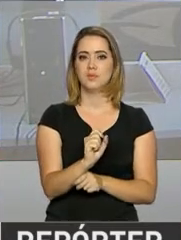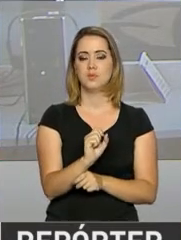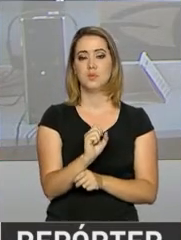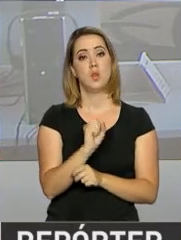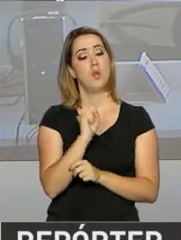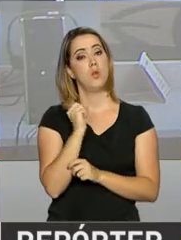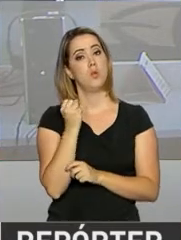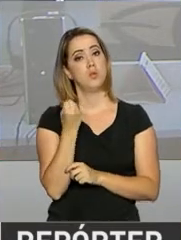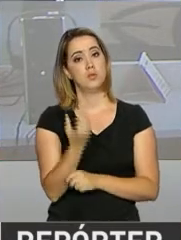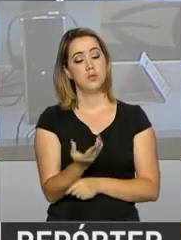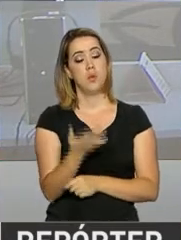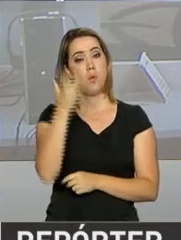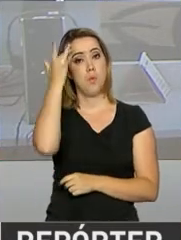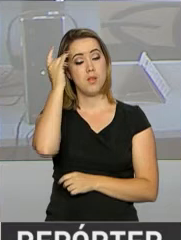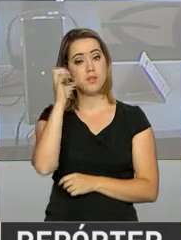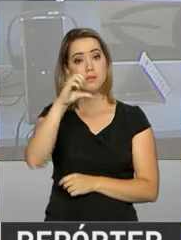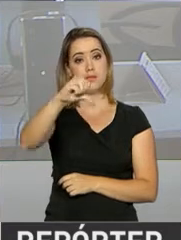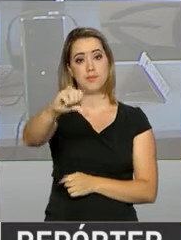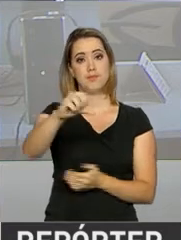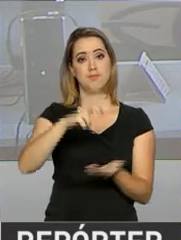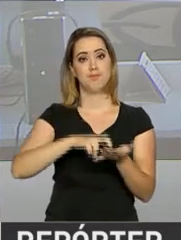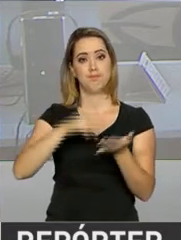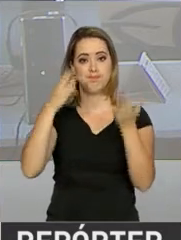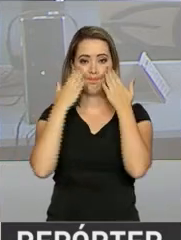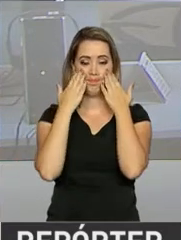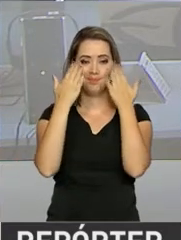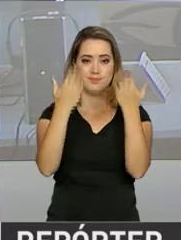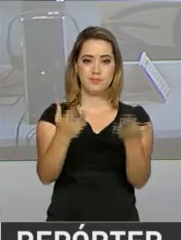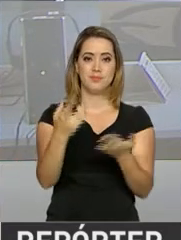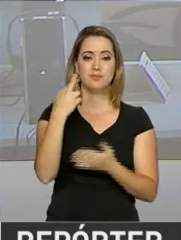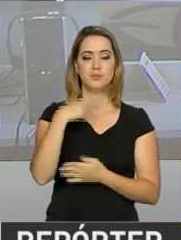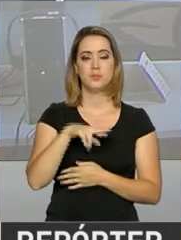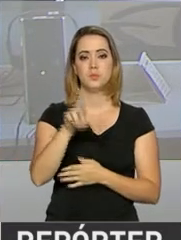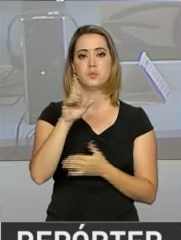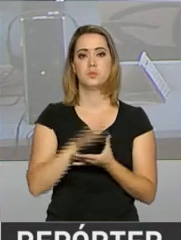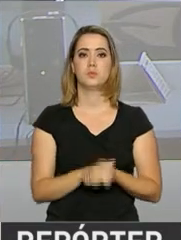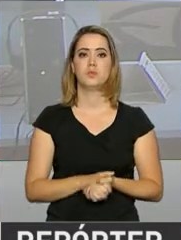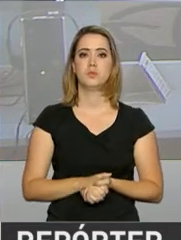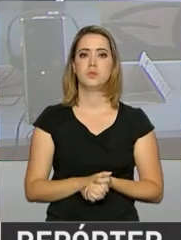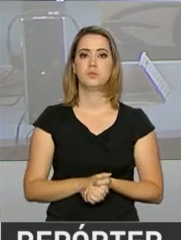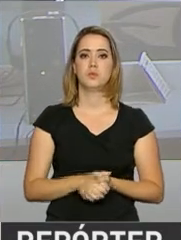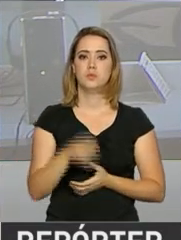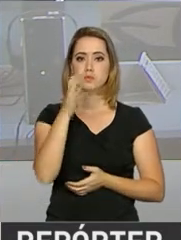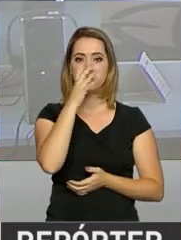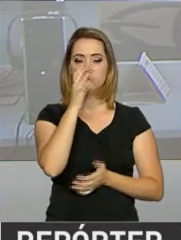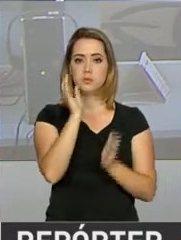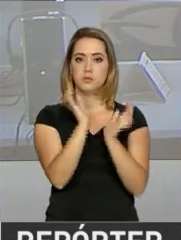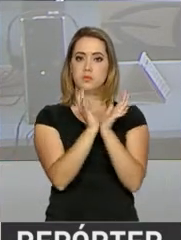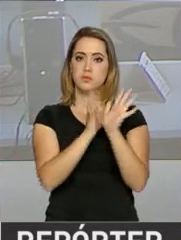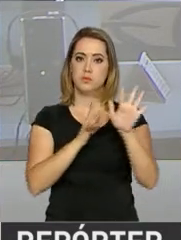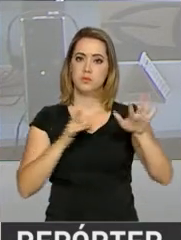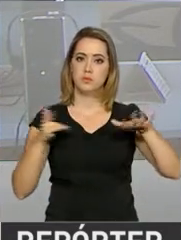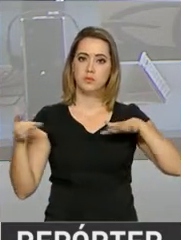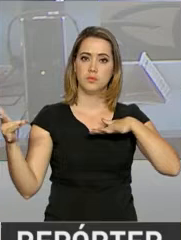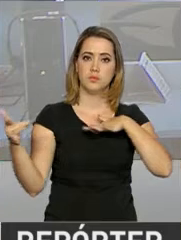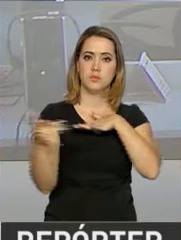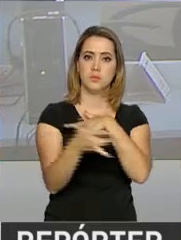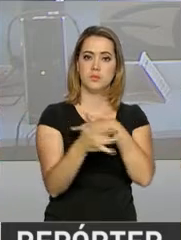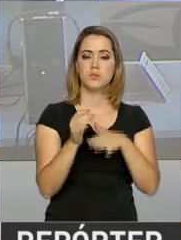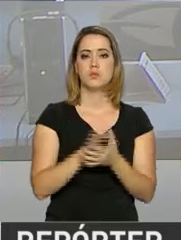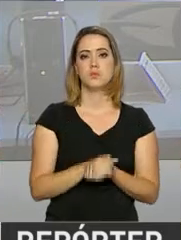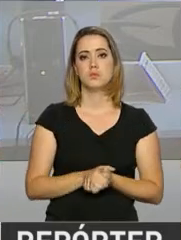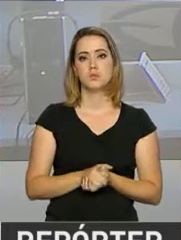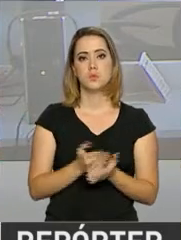informações ou amanhã às 9 da manhã na primeira edição do repórter nbr acompanhe as novidades também pelas nossas